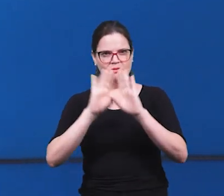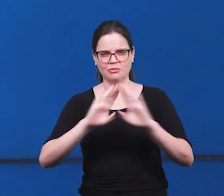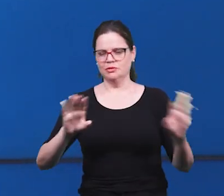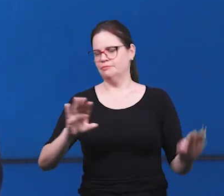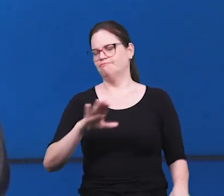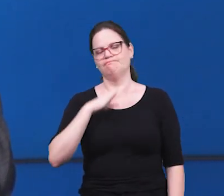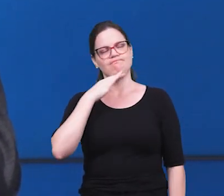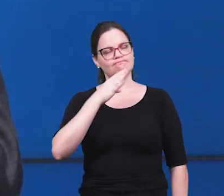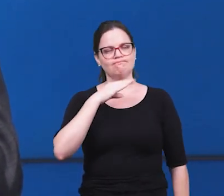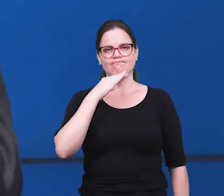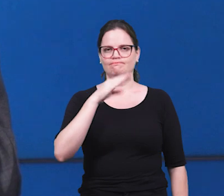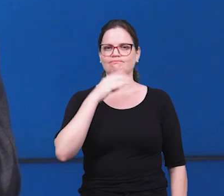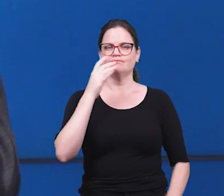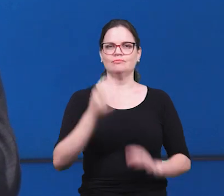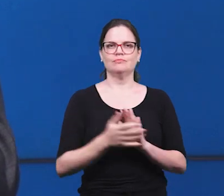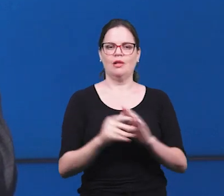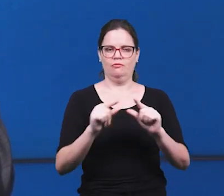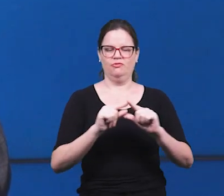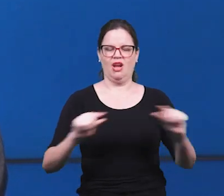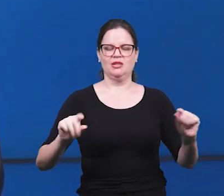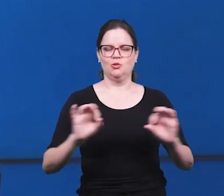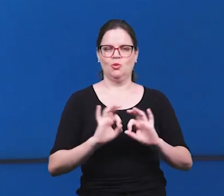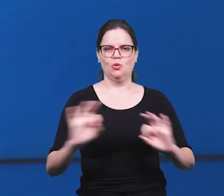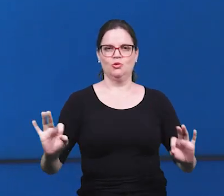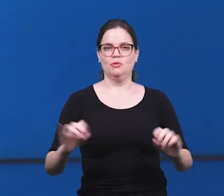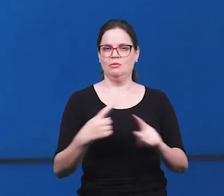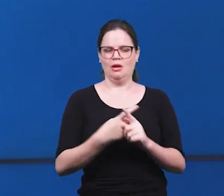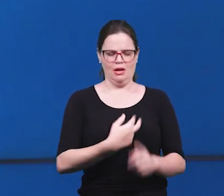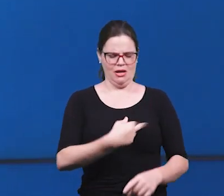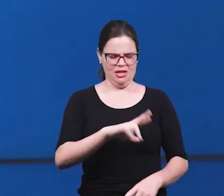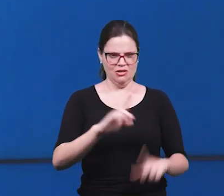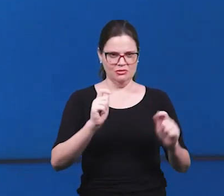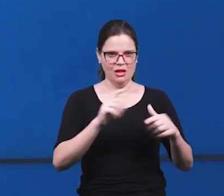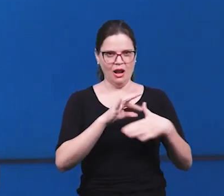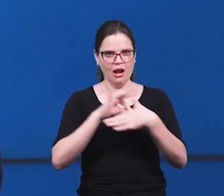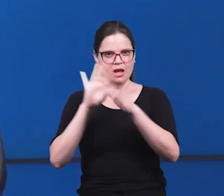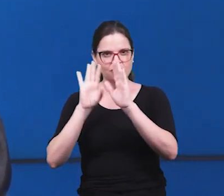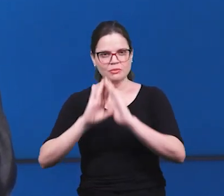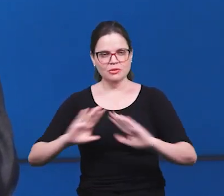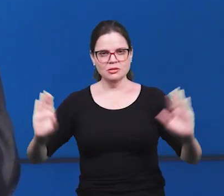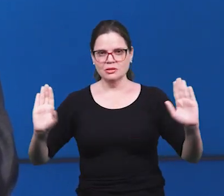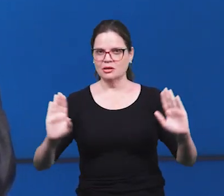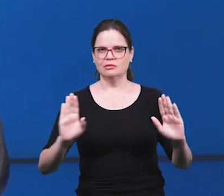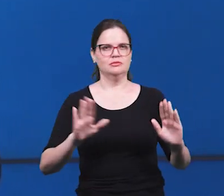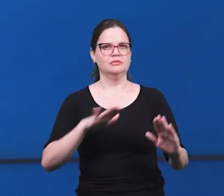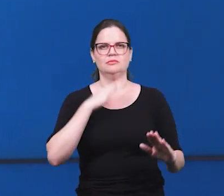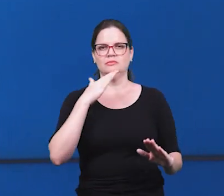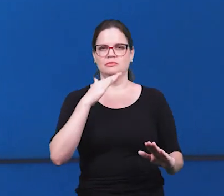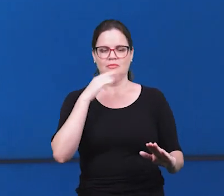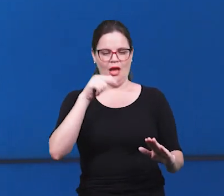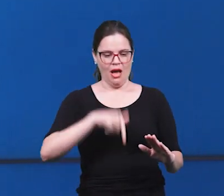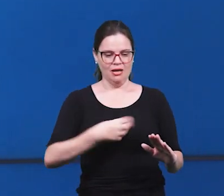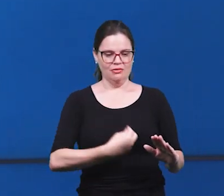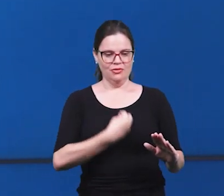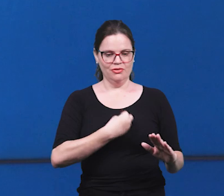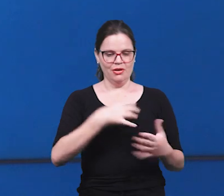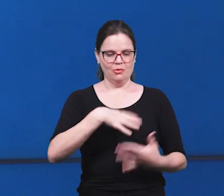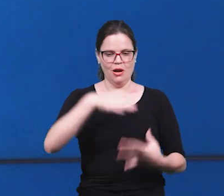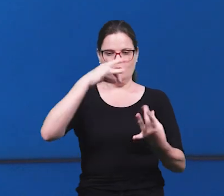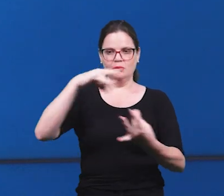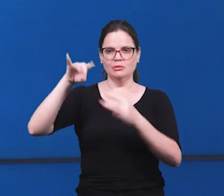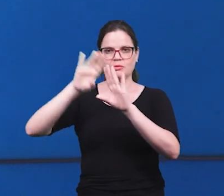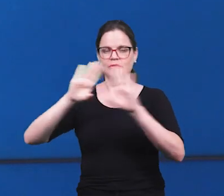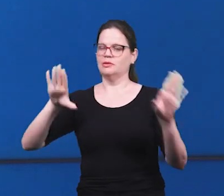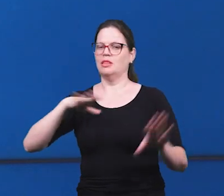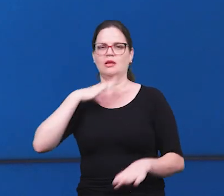a irmã usou com muita propriedade. A religião, ela não transcende, ela não leva o homem do nível desta vida aqui para o nível da